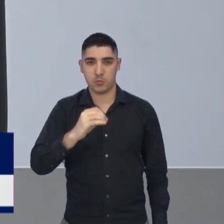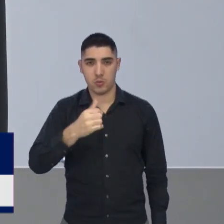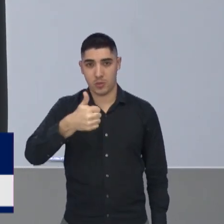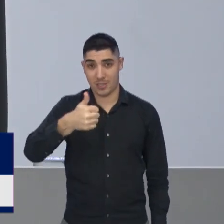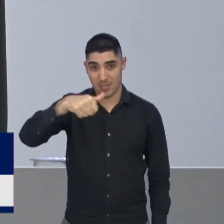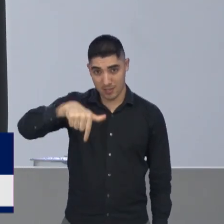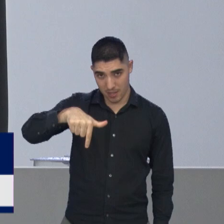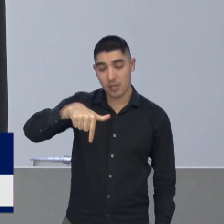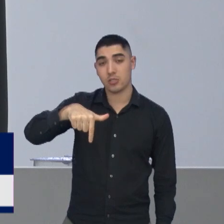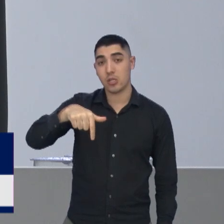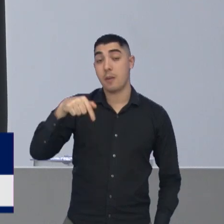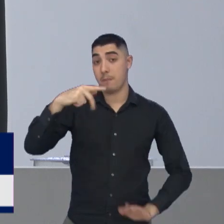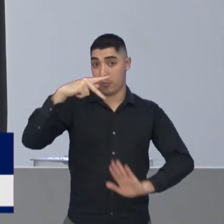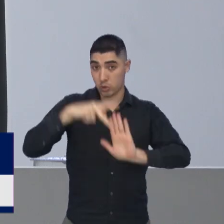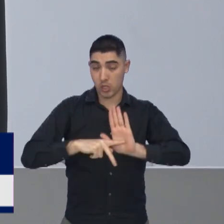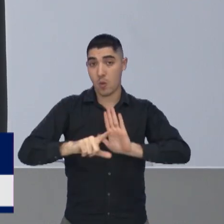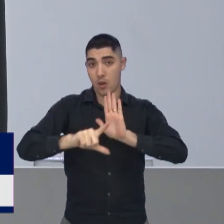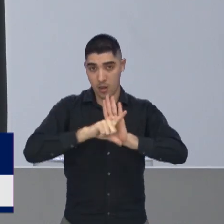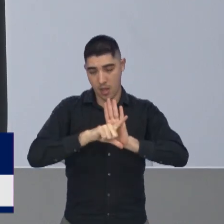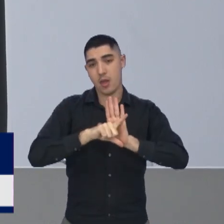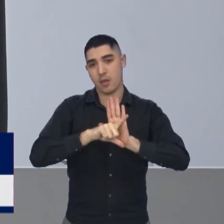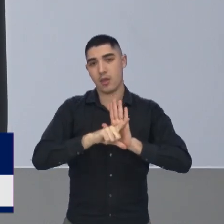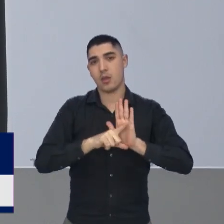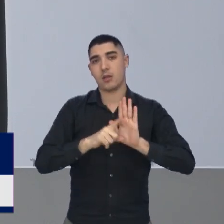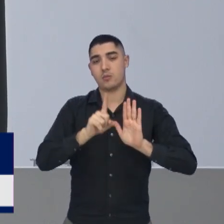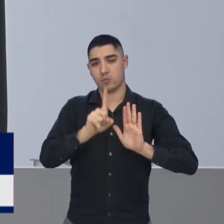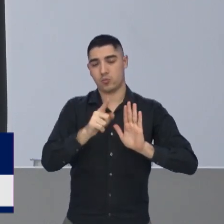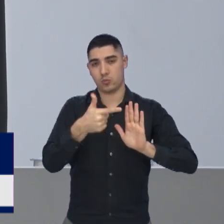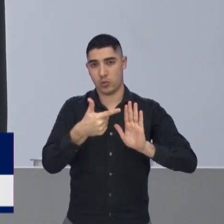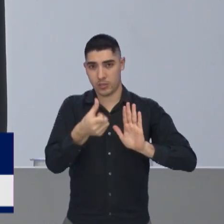3568/2017, projeto de lei de número